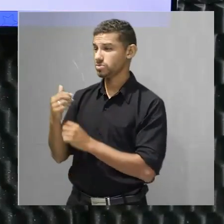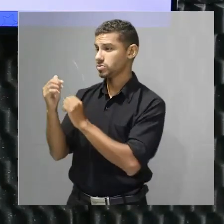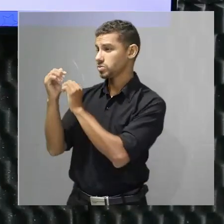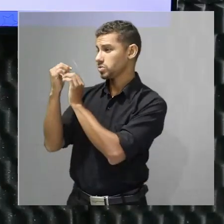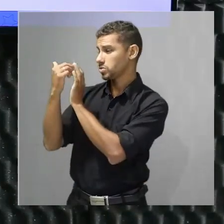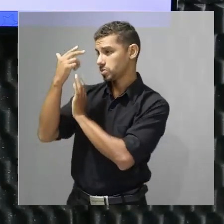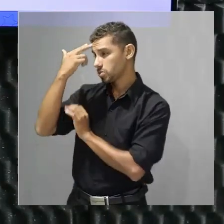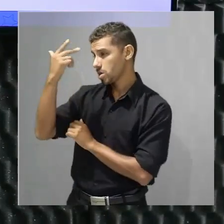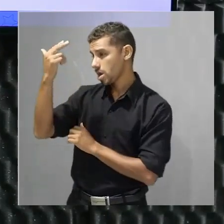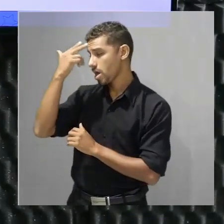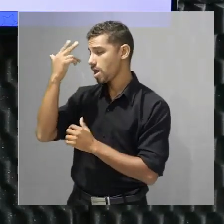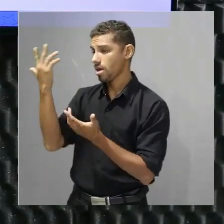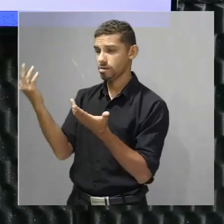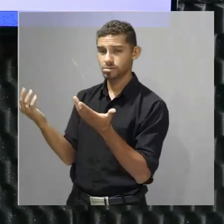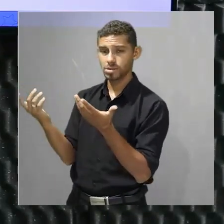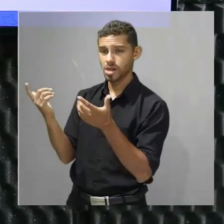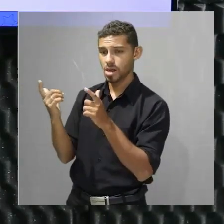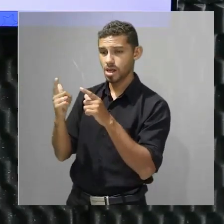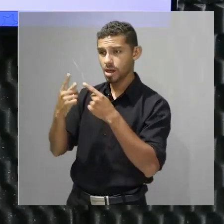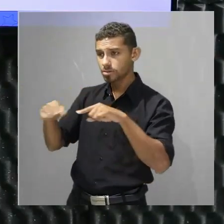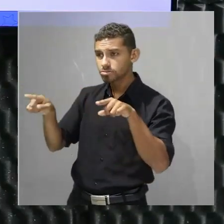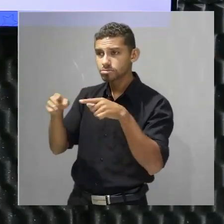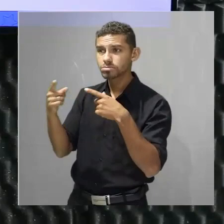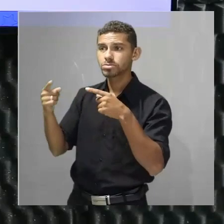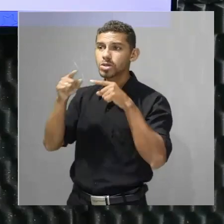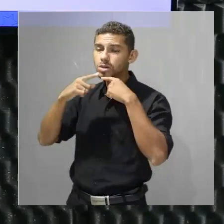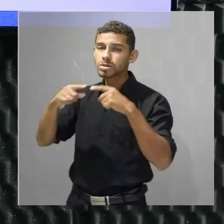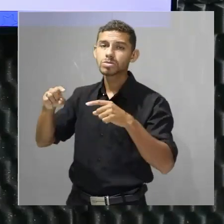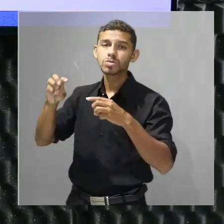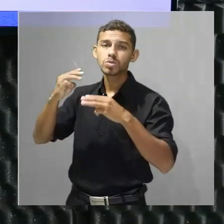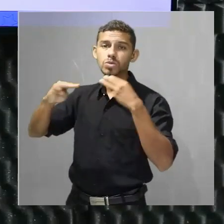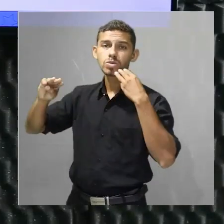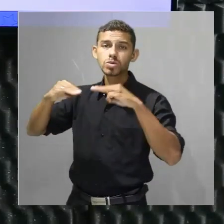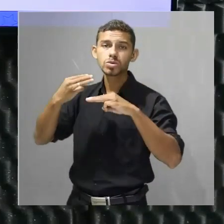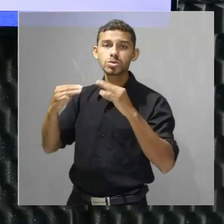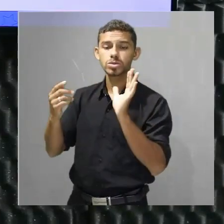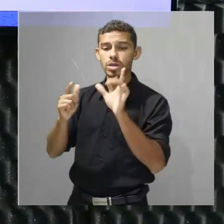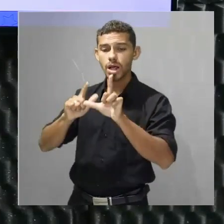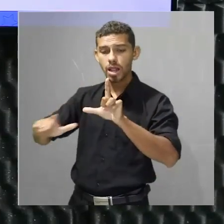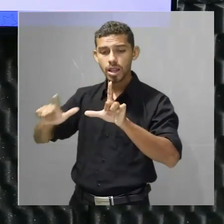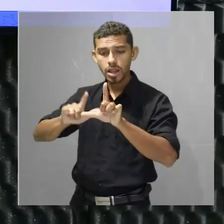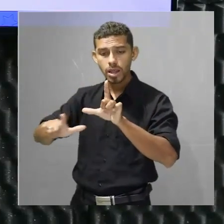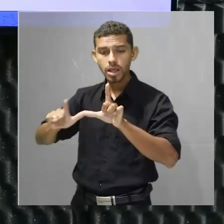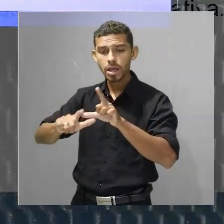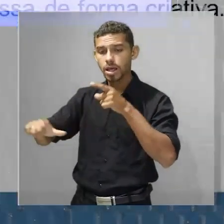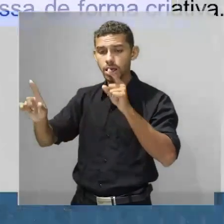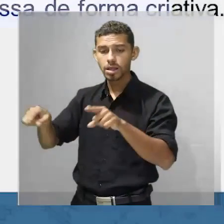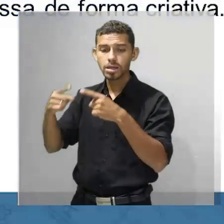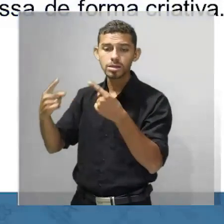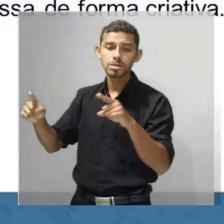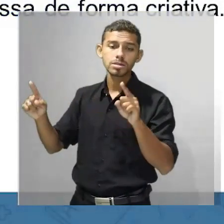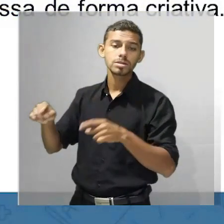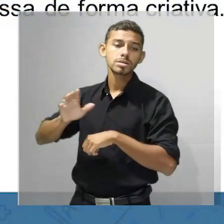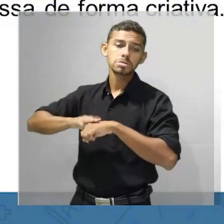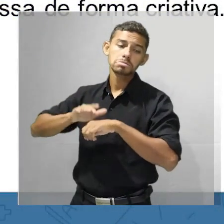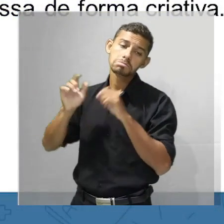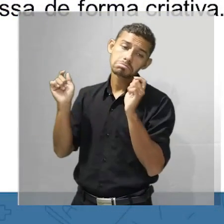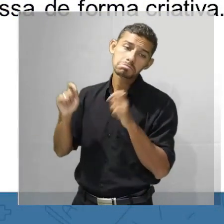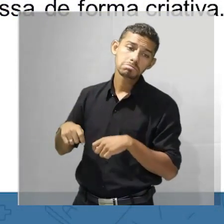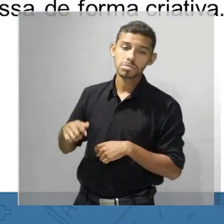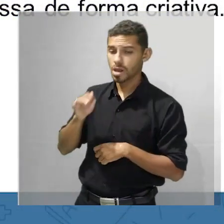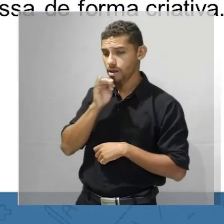letras de música Na linguagem literária ela pode partir da realidade porém Expressa de forma